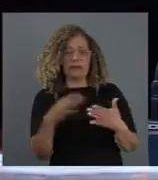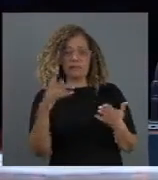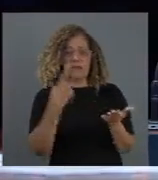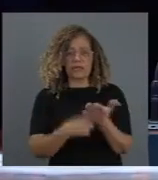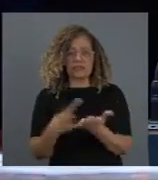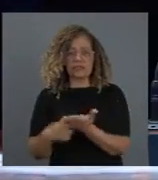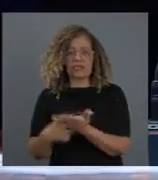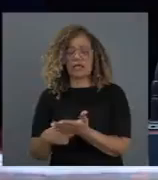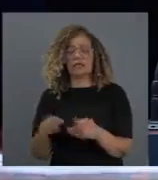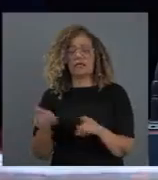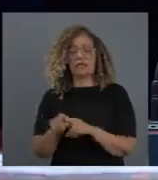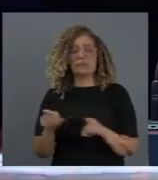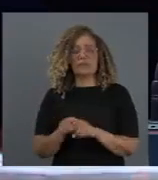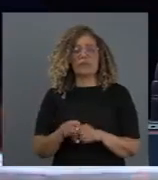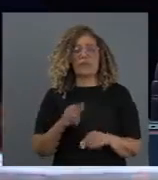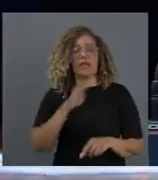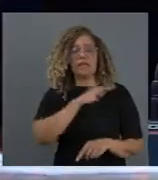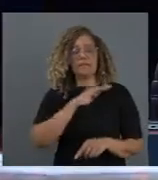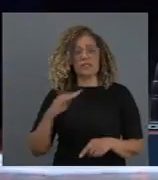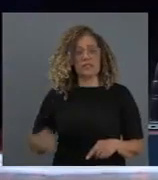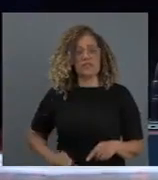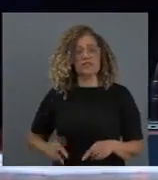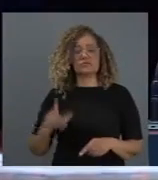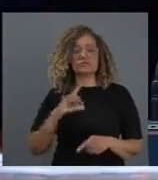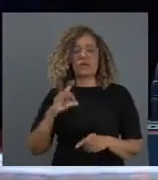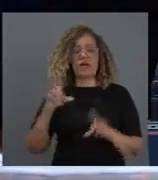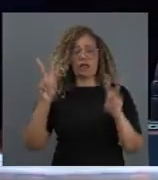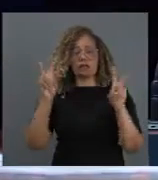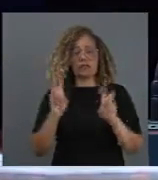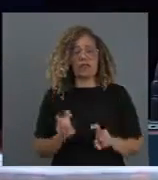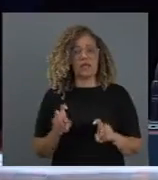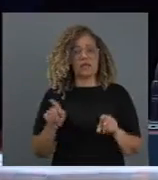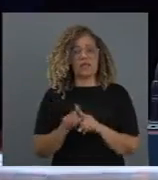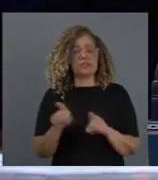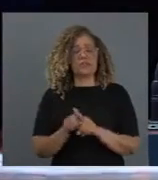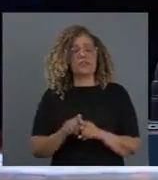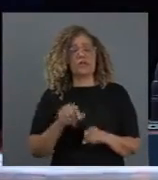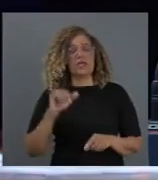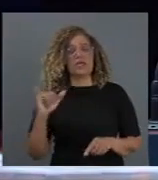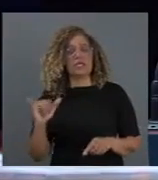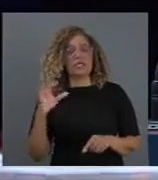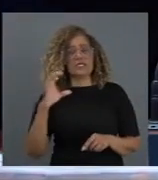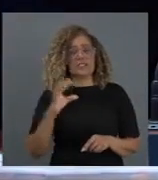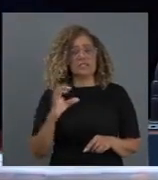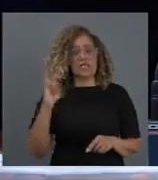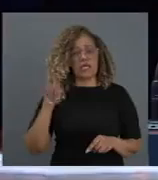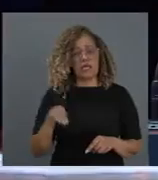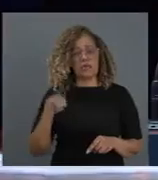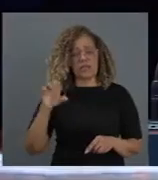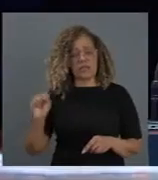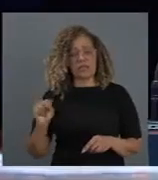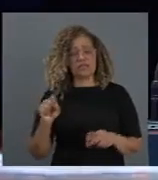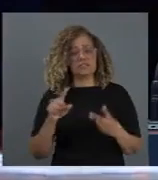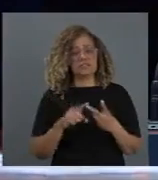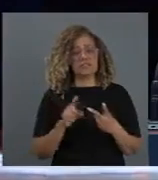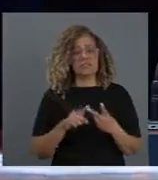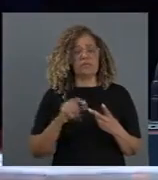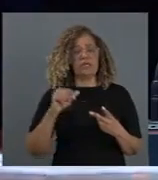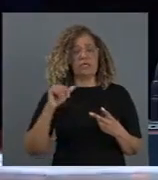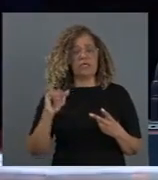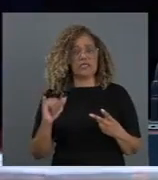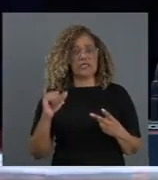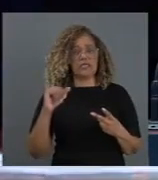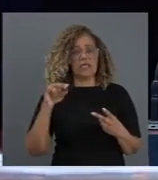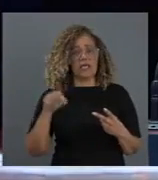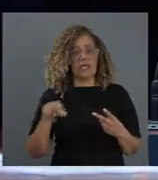para tratar de temas como a recomposição do ICMS e do ISS. A